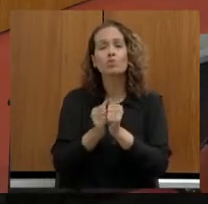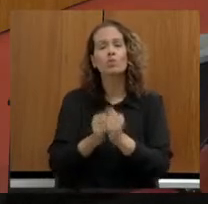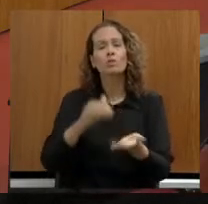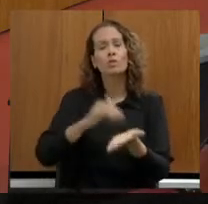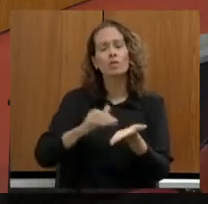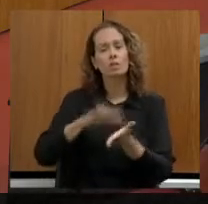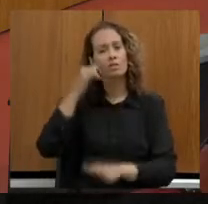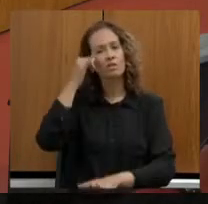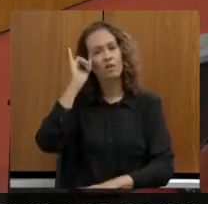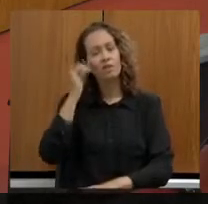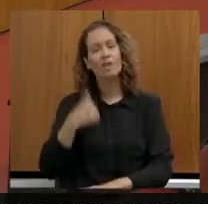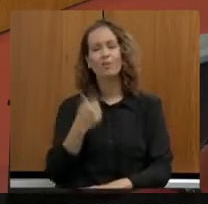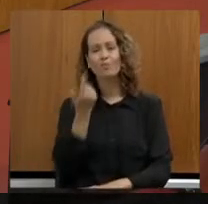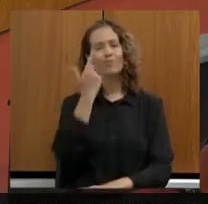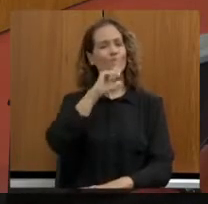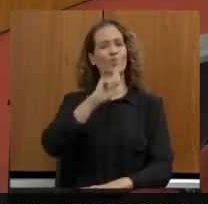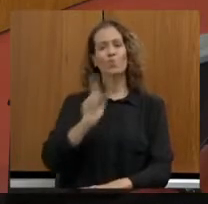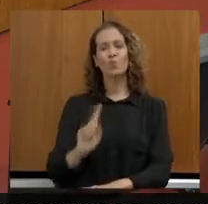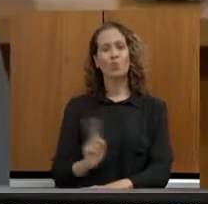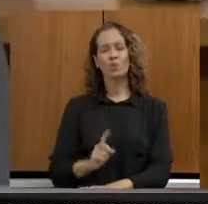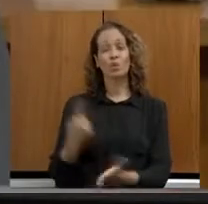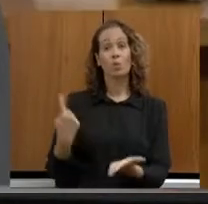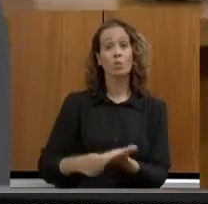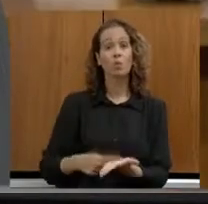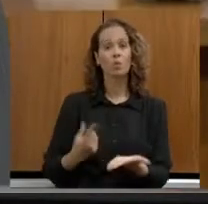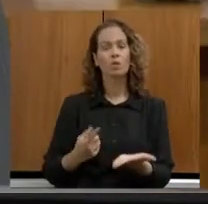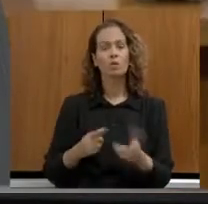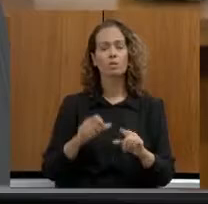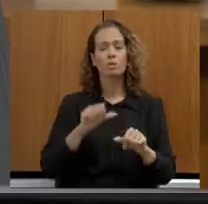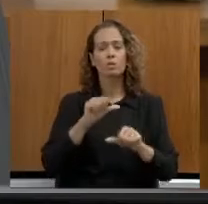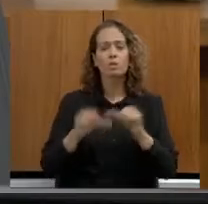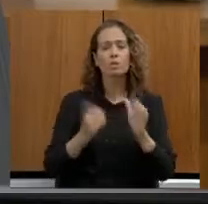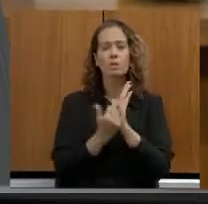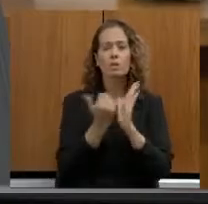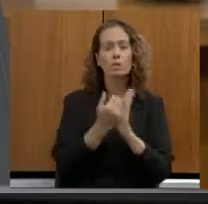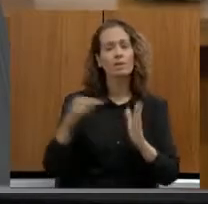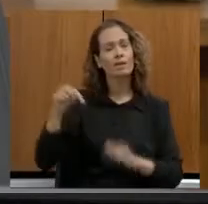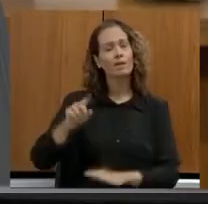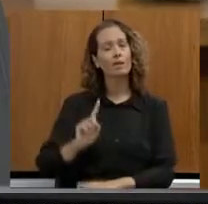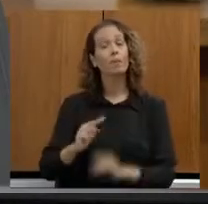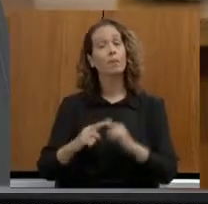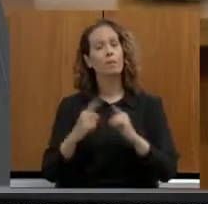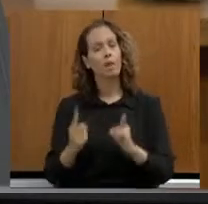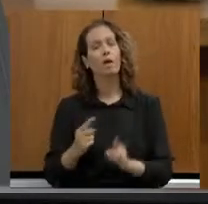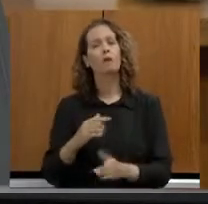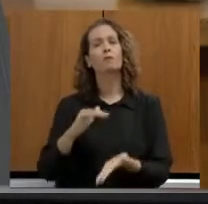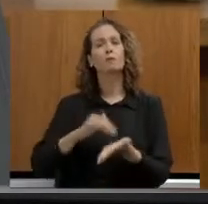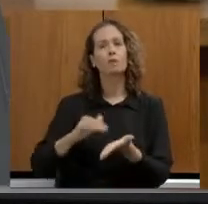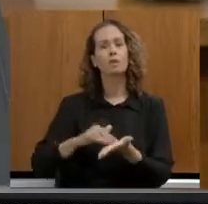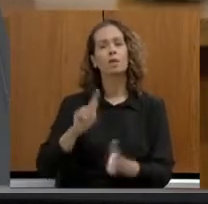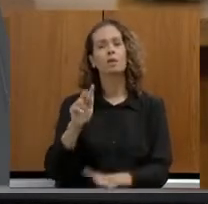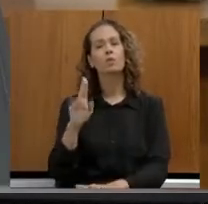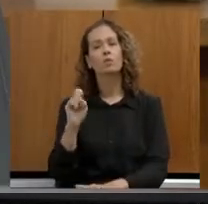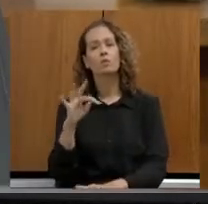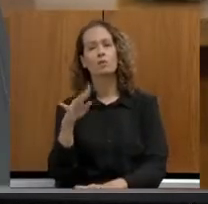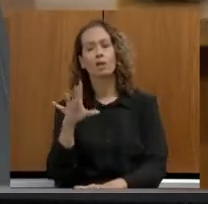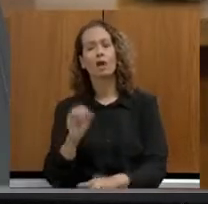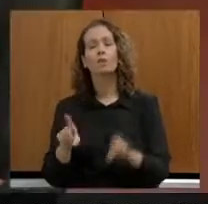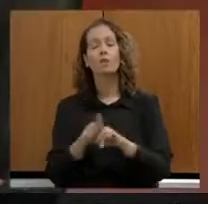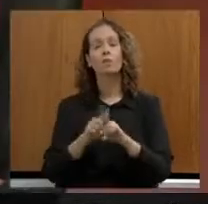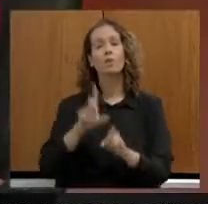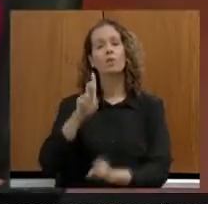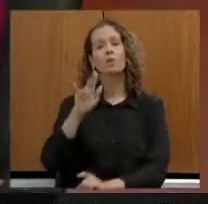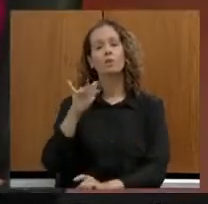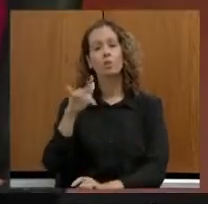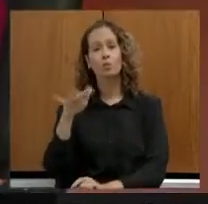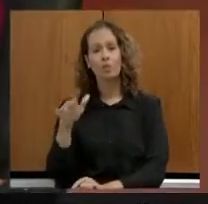fazer um compromisso sobre reajuste aqui mas o que eu consigo lhe dizer muito tranquilamente que o secretário Gustavo e a secretaria Luiza Barreto e